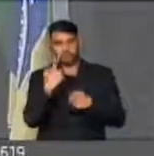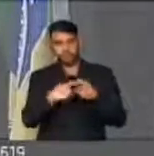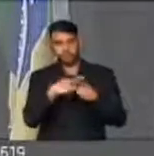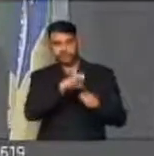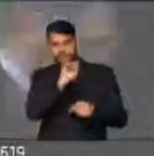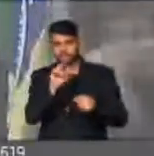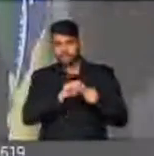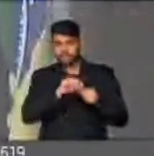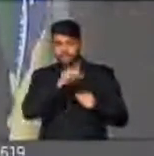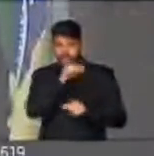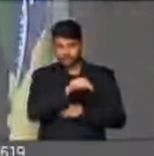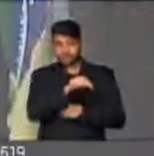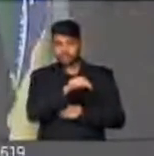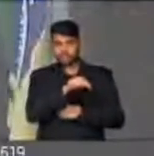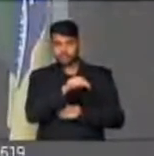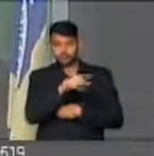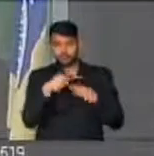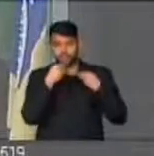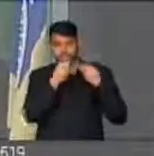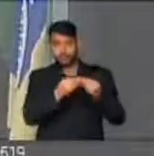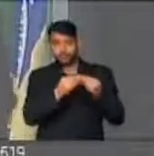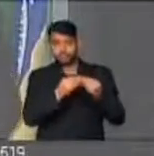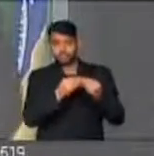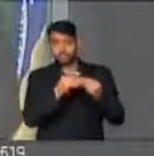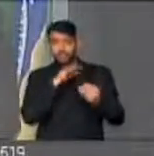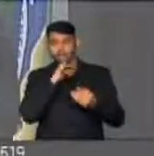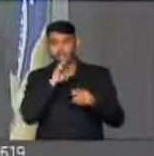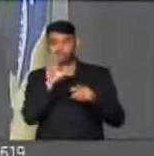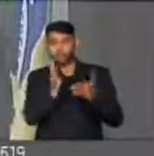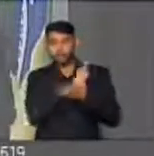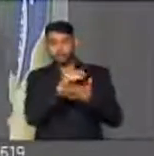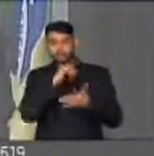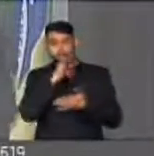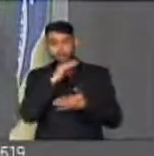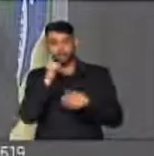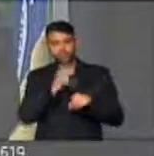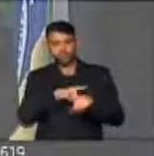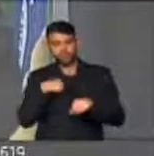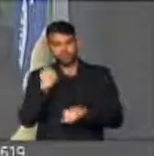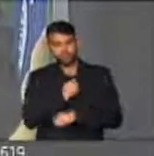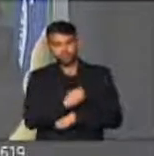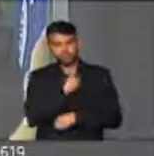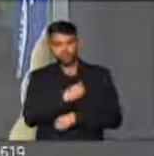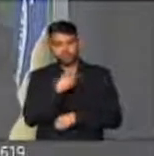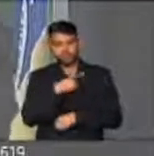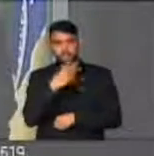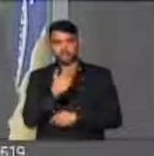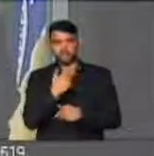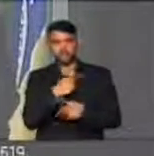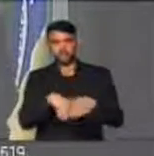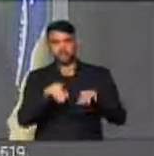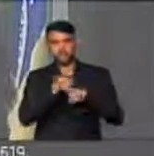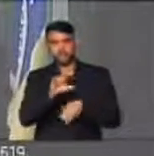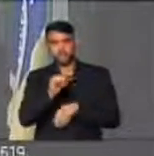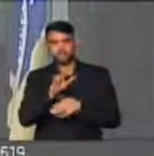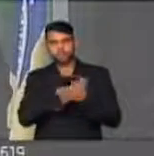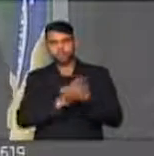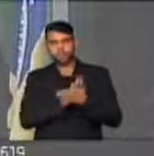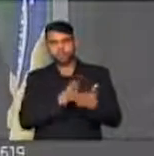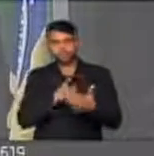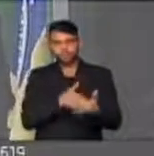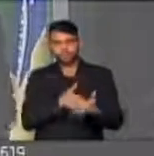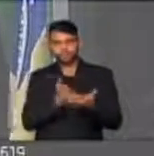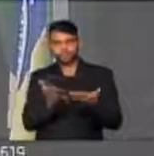se assim o fizermos, será tão danoso quanto danoso é o momento que vivemos desse populismo